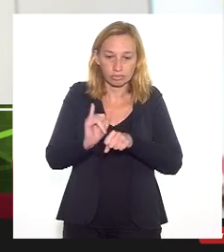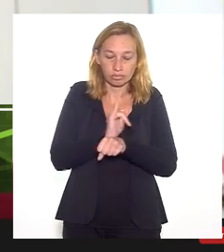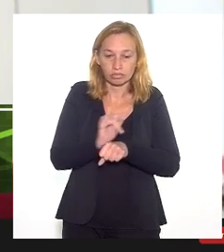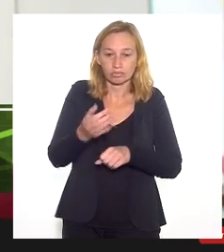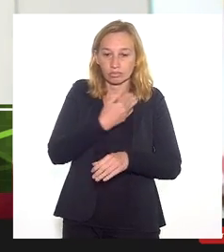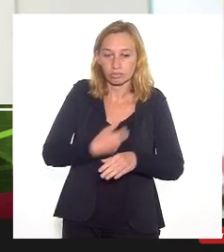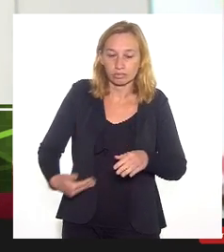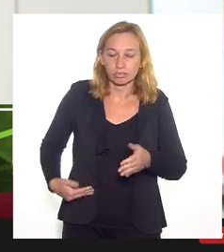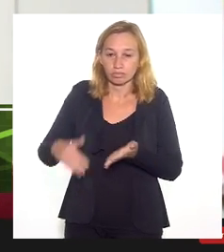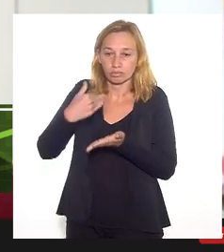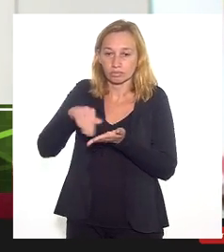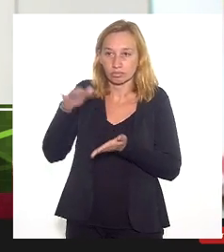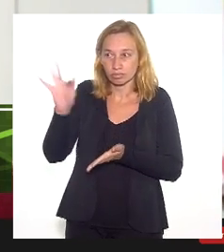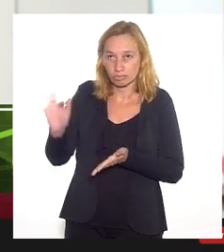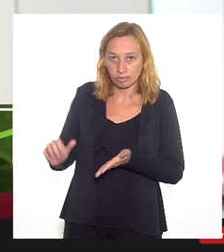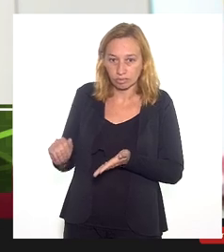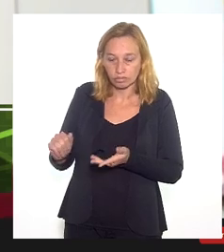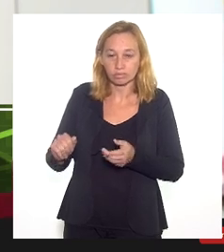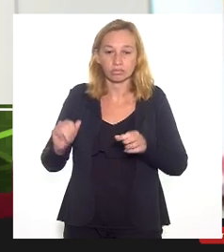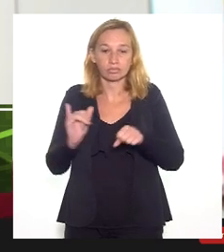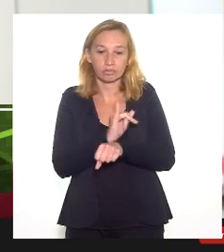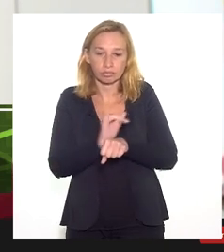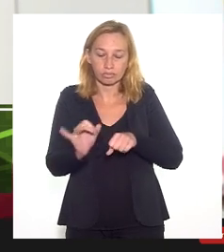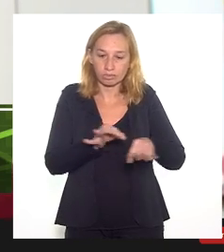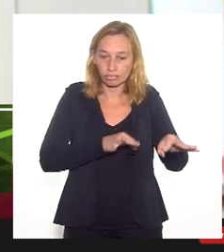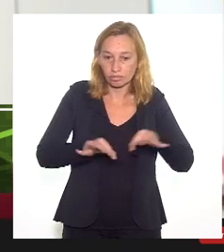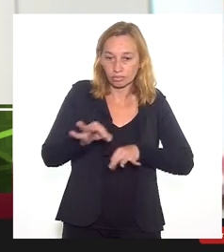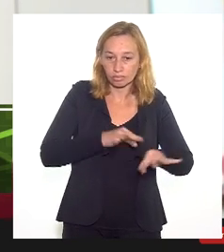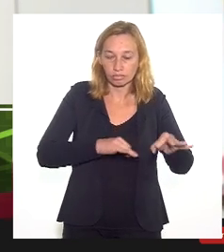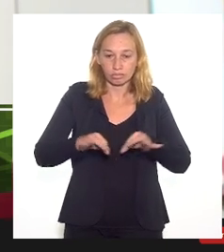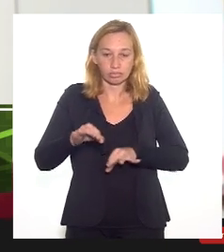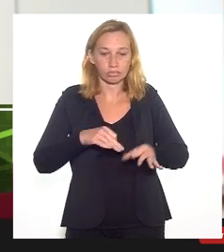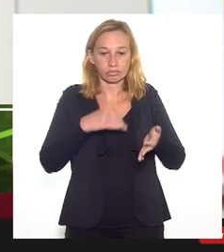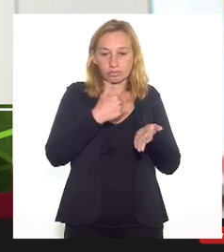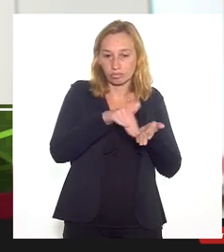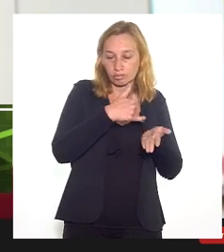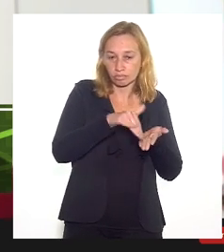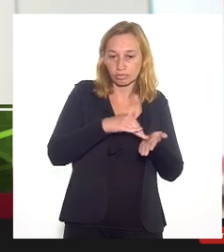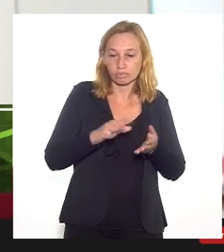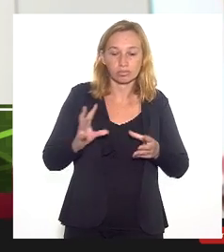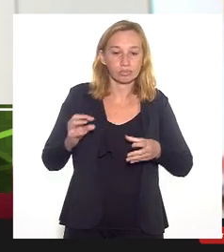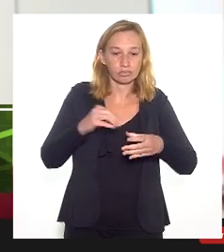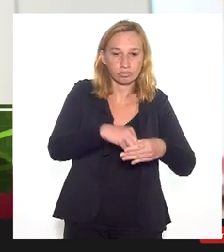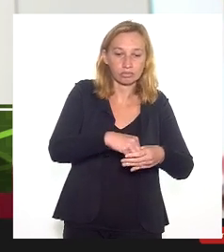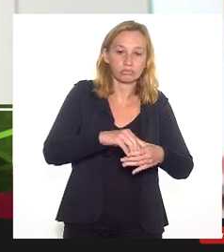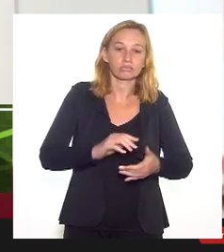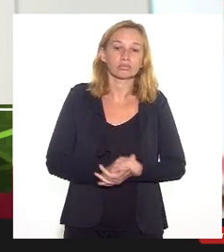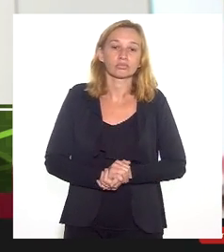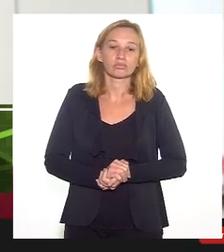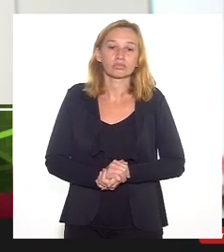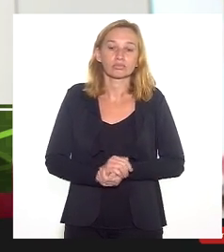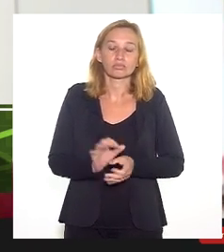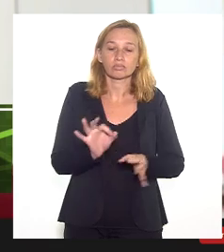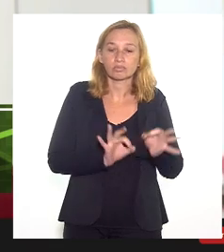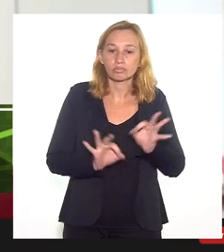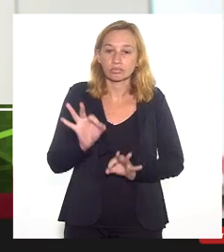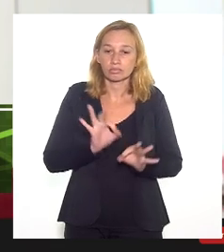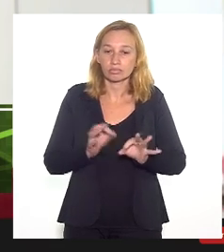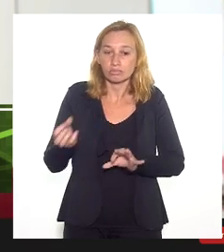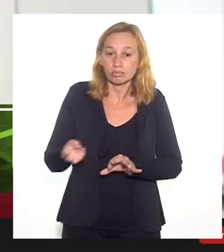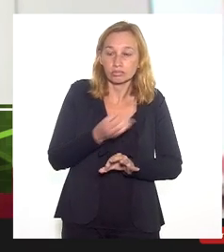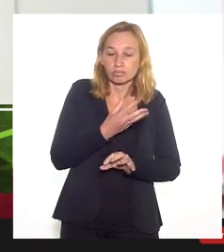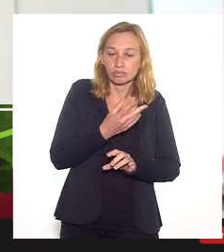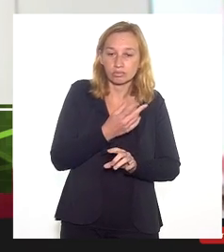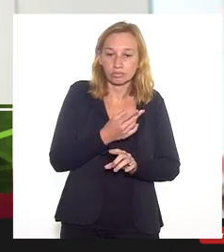Secretaria de Fazenda com a Secretaria de Planejamento para que seja embutido inclusive nos termos do planejamento do novo